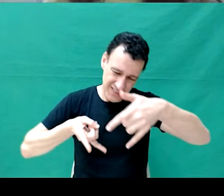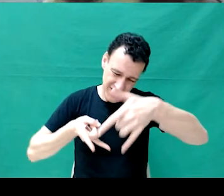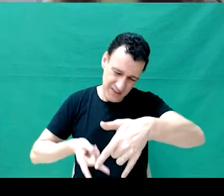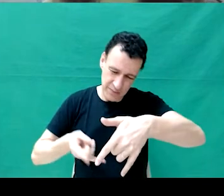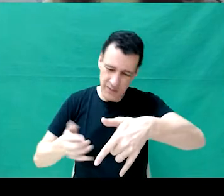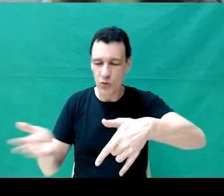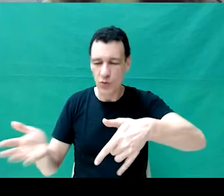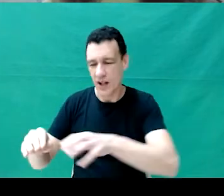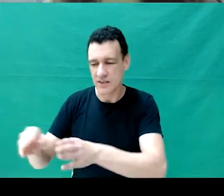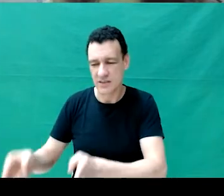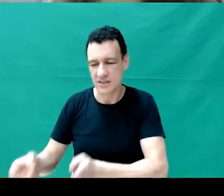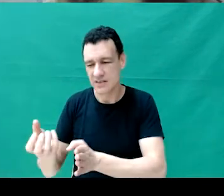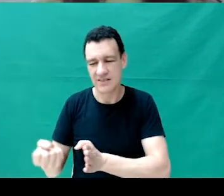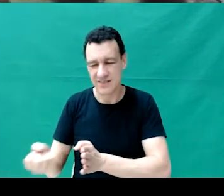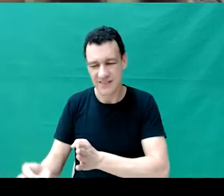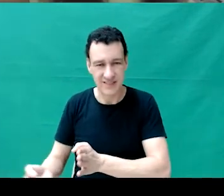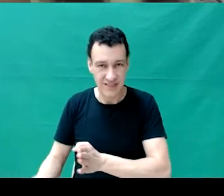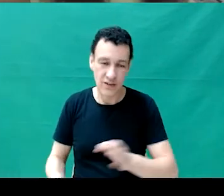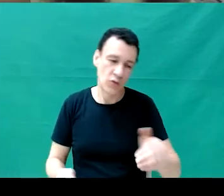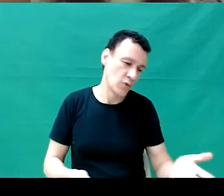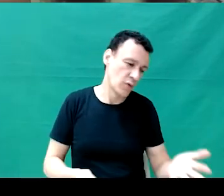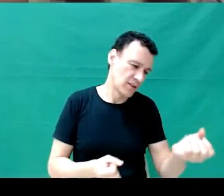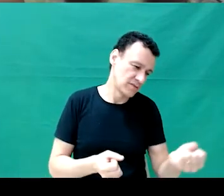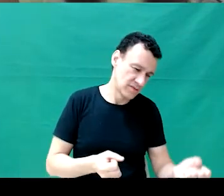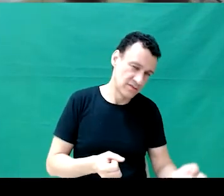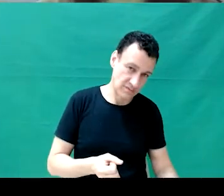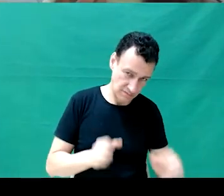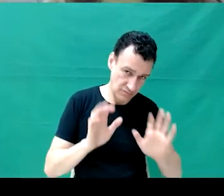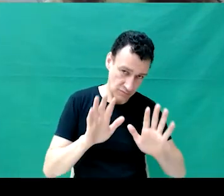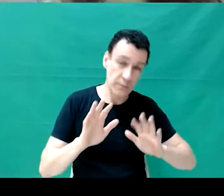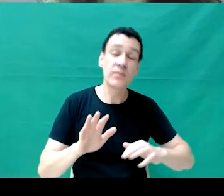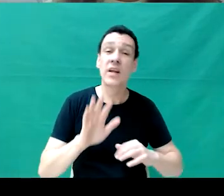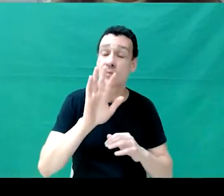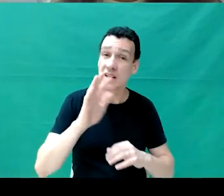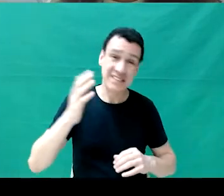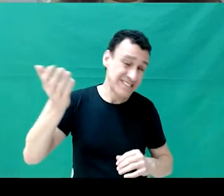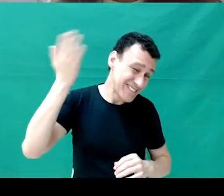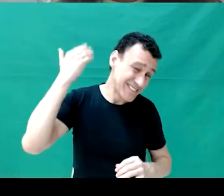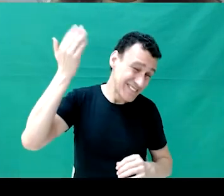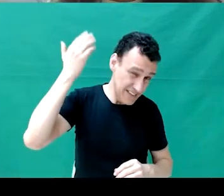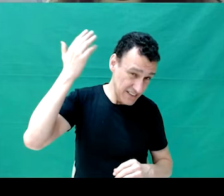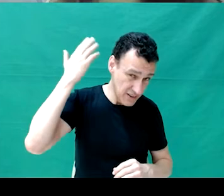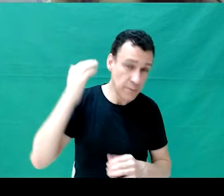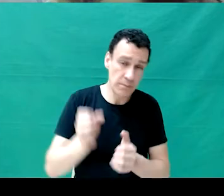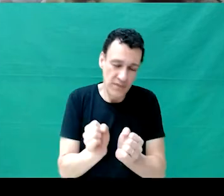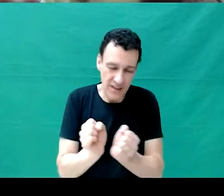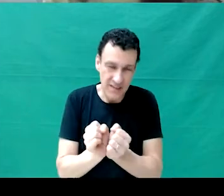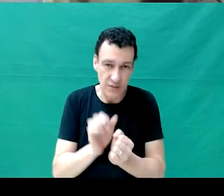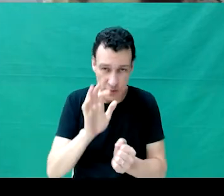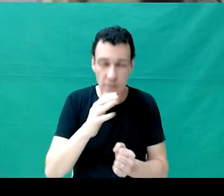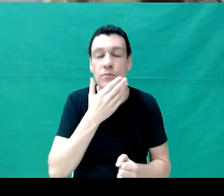quando a gente pensa no papel desempenhado pelos escravos dentro da casa dos senhores brancos, que era